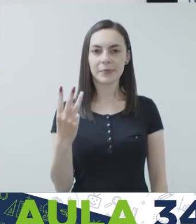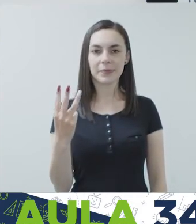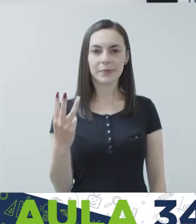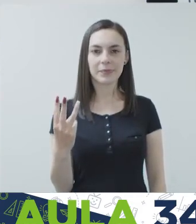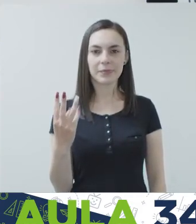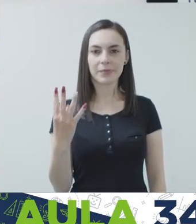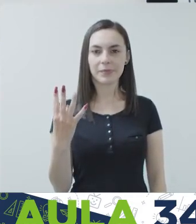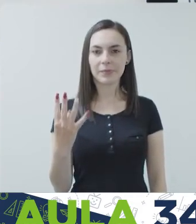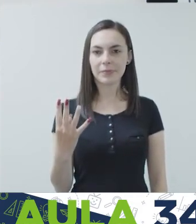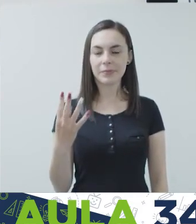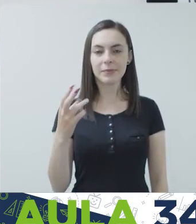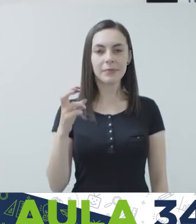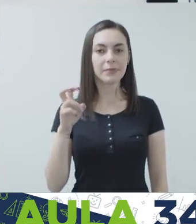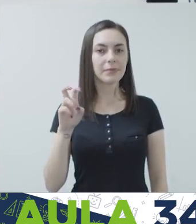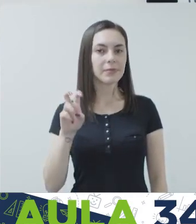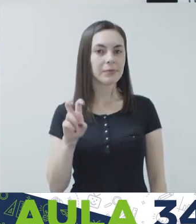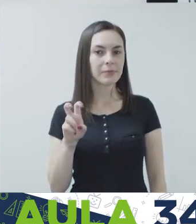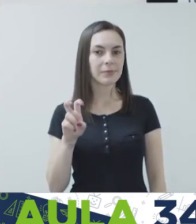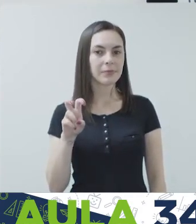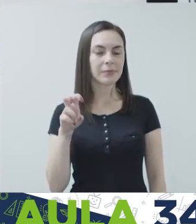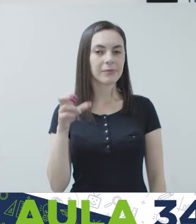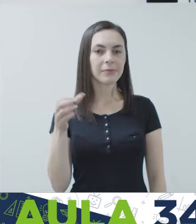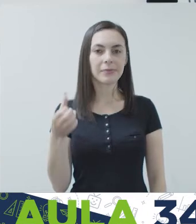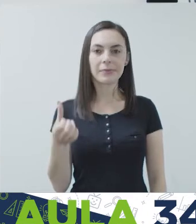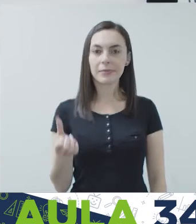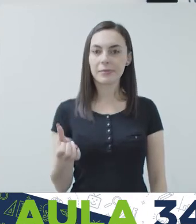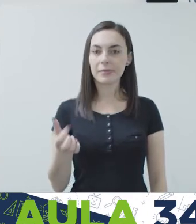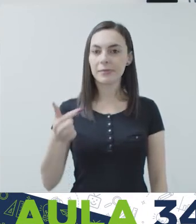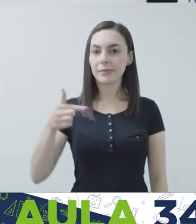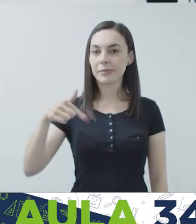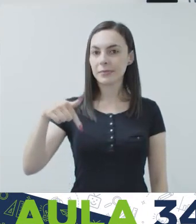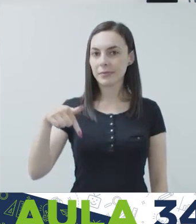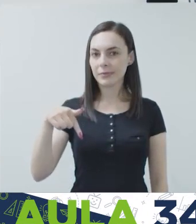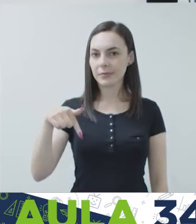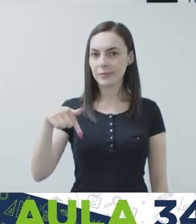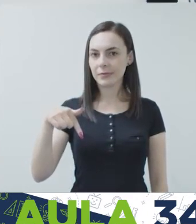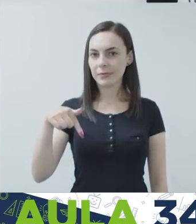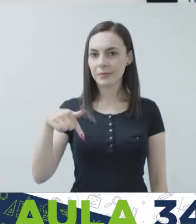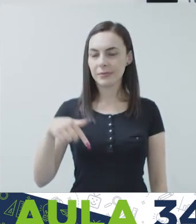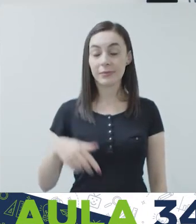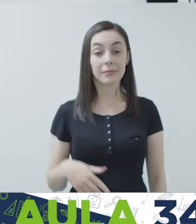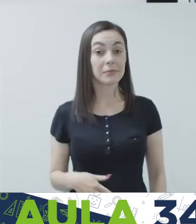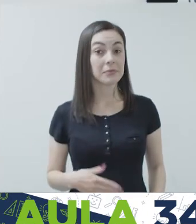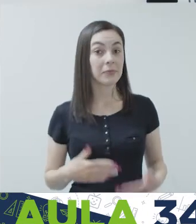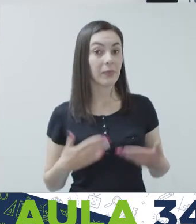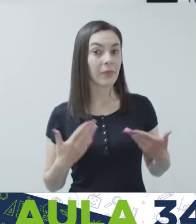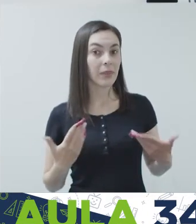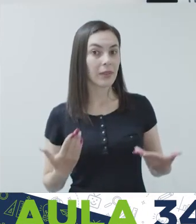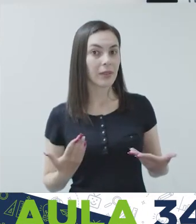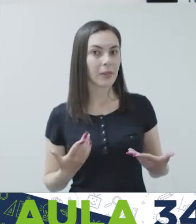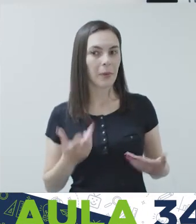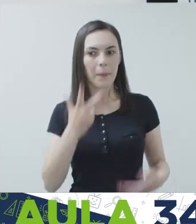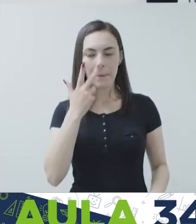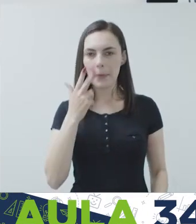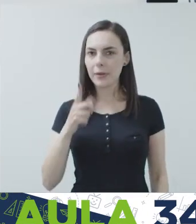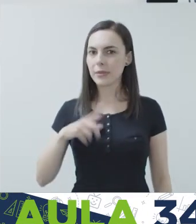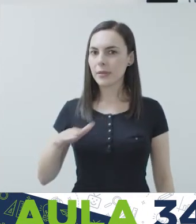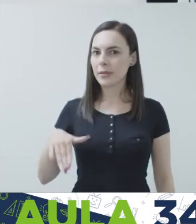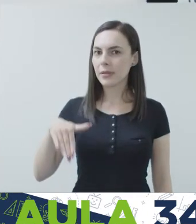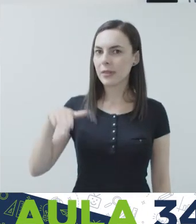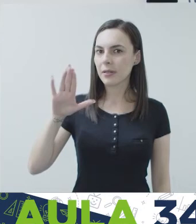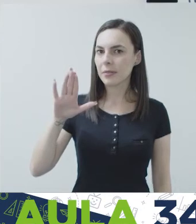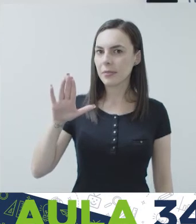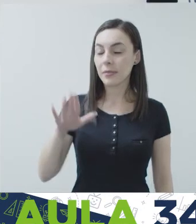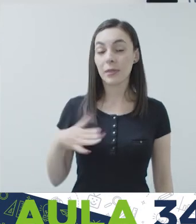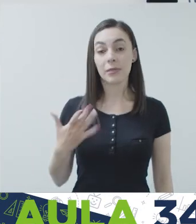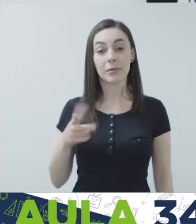três, quatro, cinco, seis, sete. Então, tem aviões a mais. Nós vamos pegar